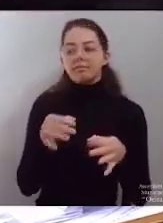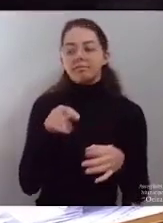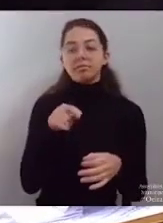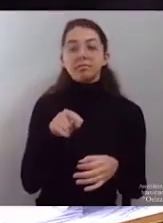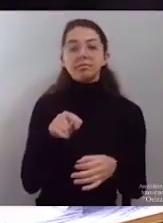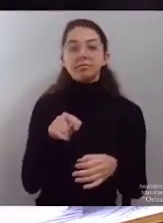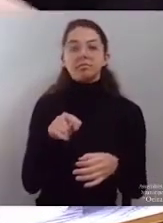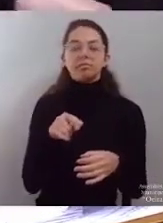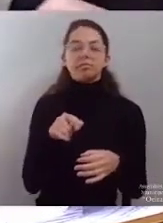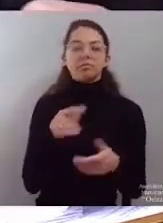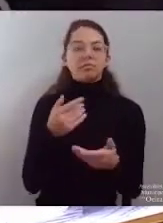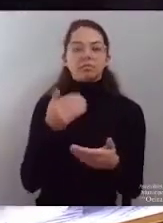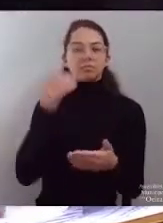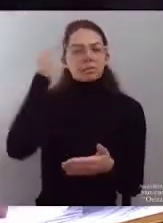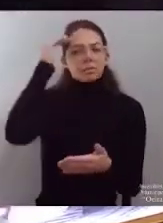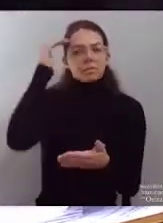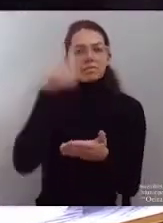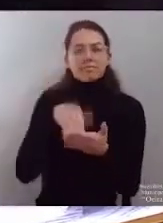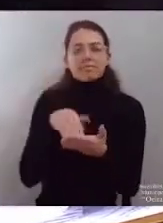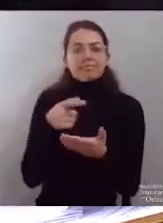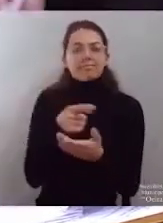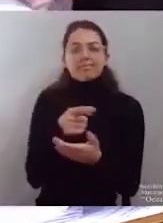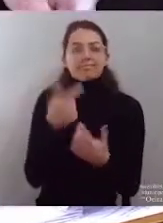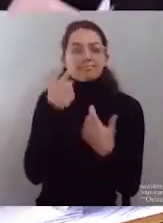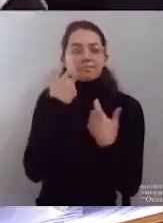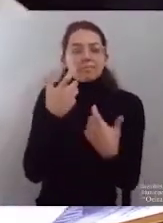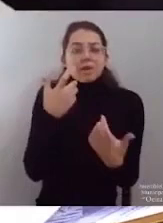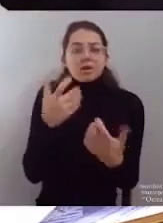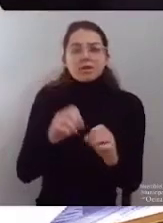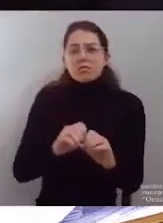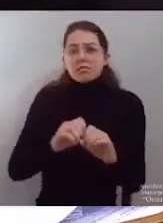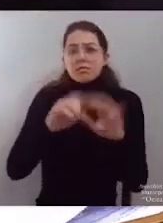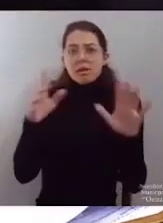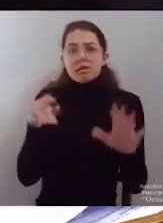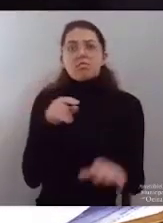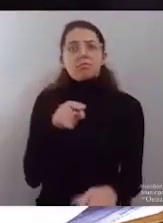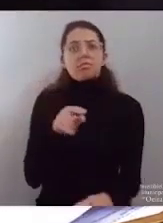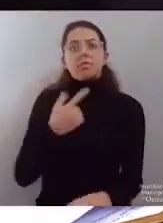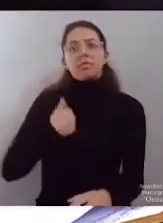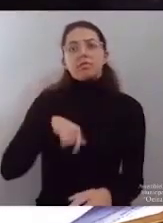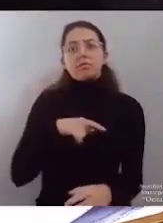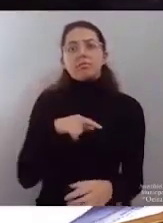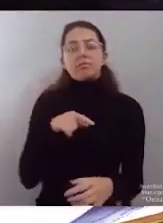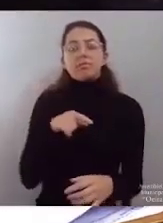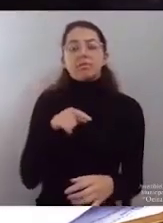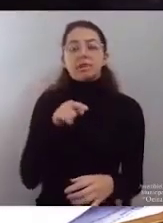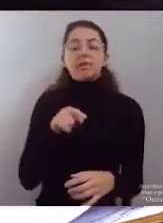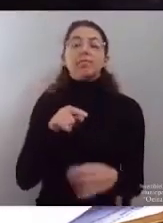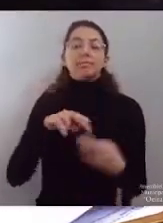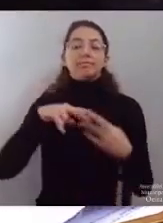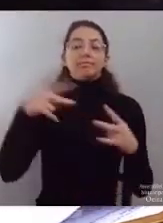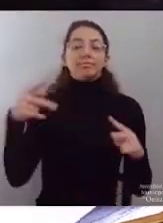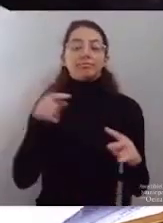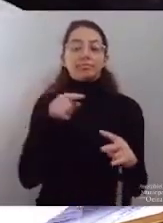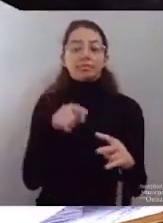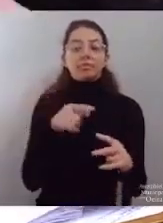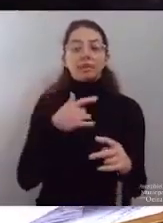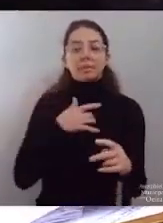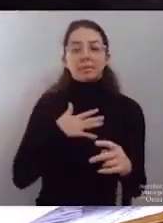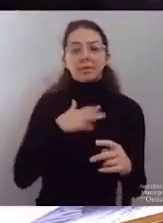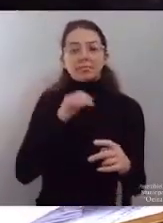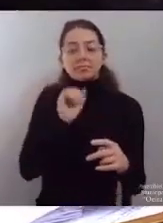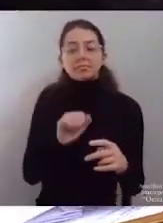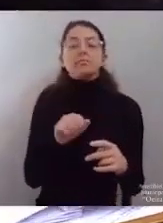conclusão que nos parece mais do que evidente, que a munícipia, neste momento e da forma como